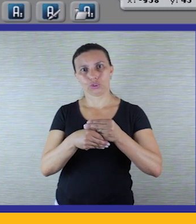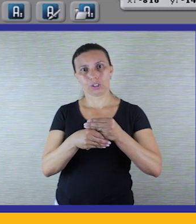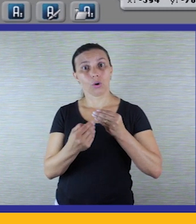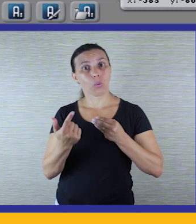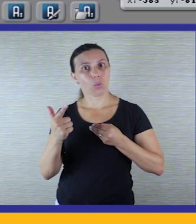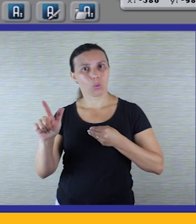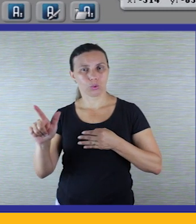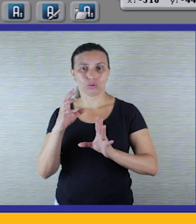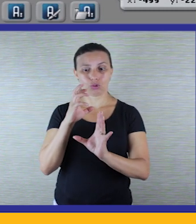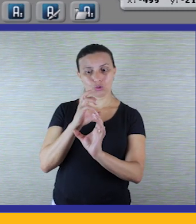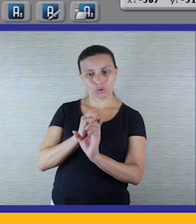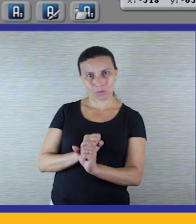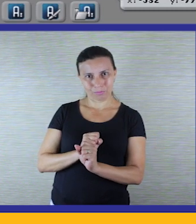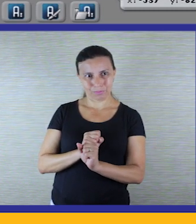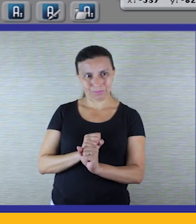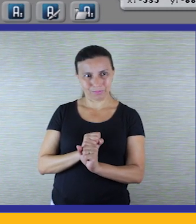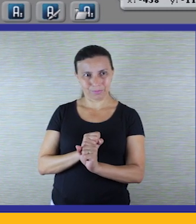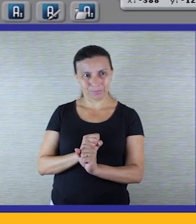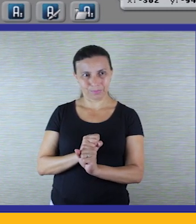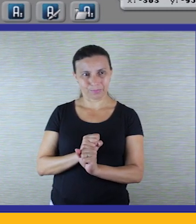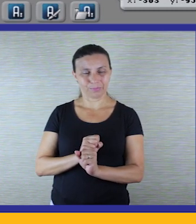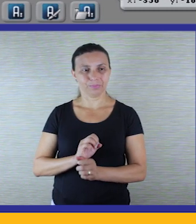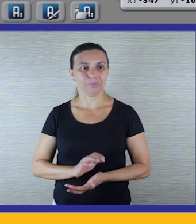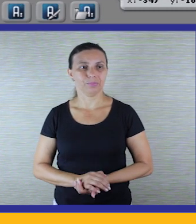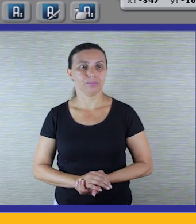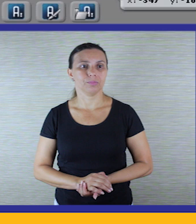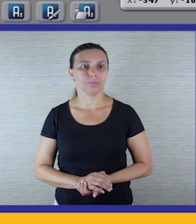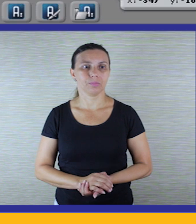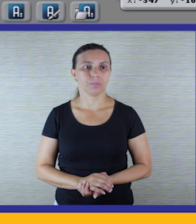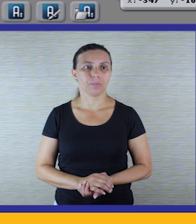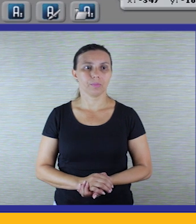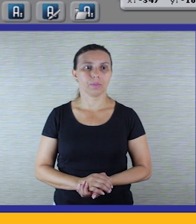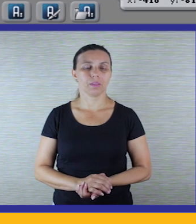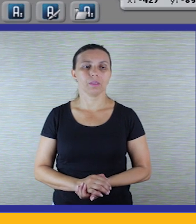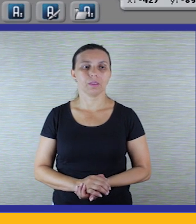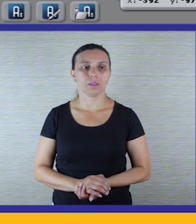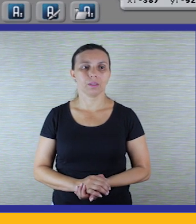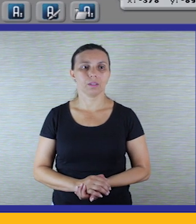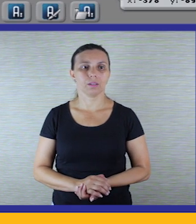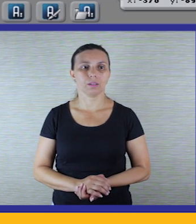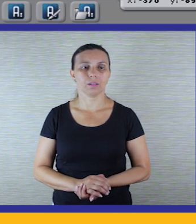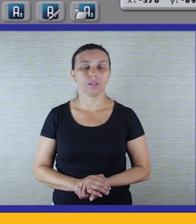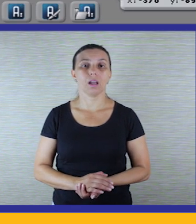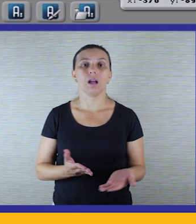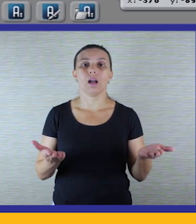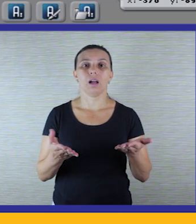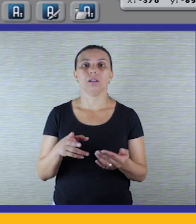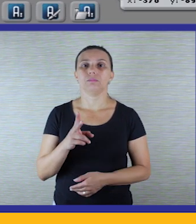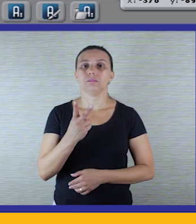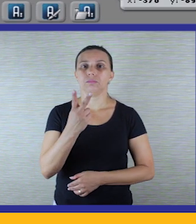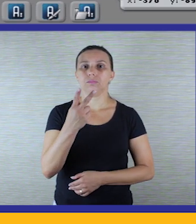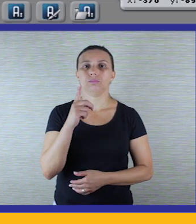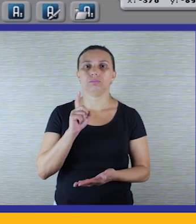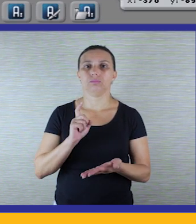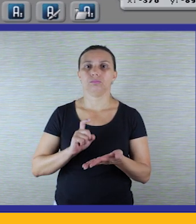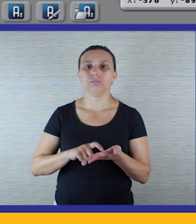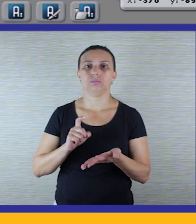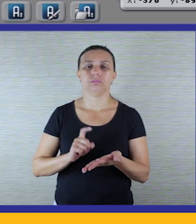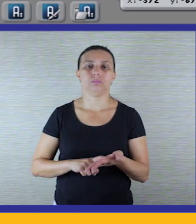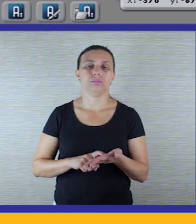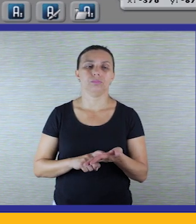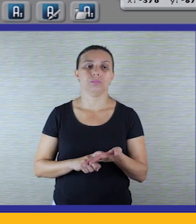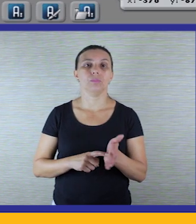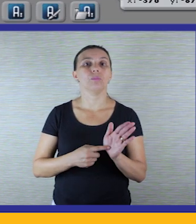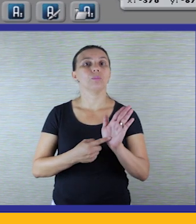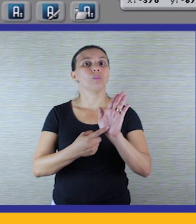soma. Acrescentamos ao primeiro operador e somamos ao número 2. Com um duplo clique, ele nos apresenta o novo valor